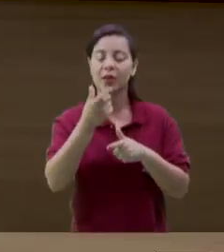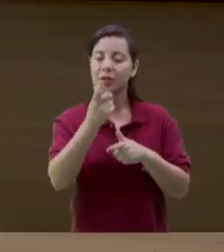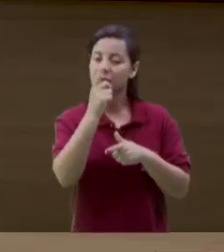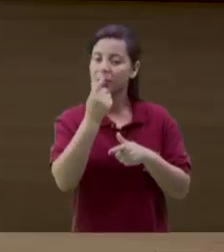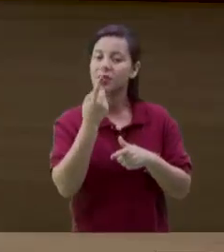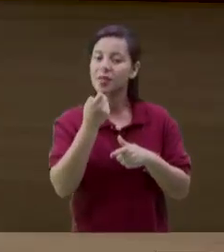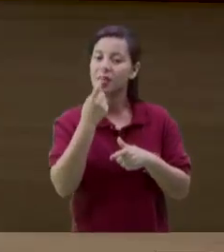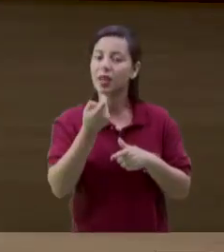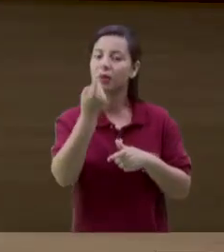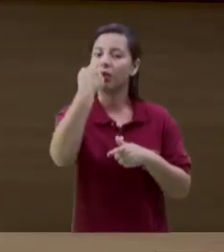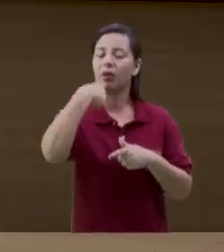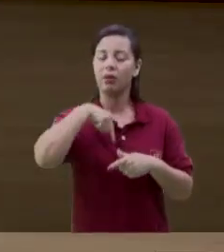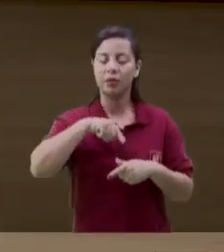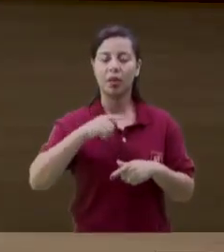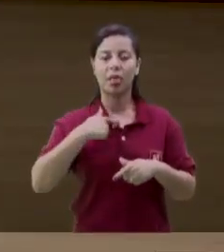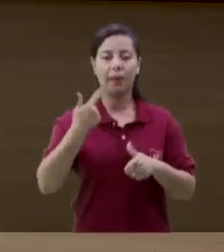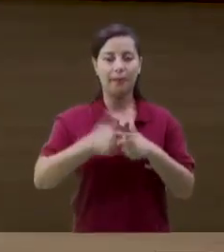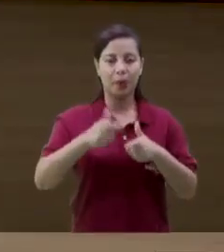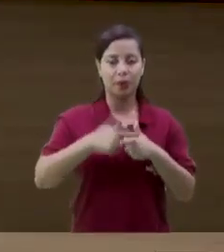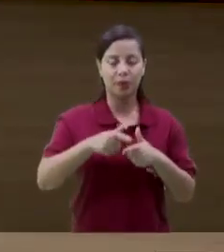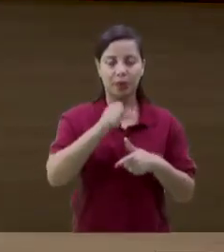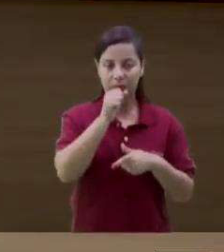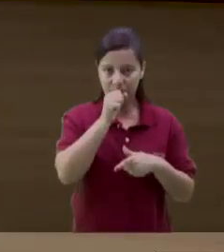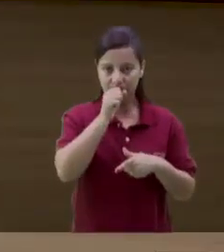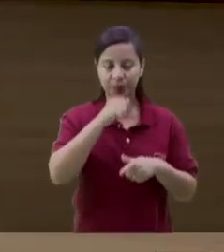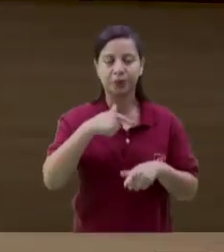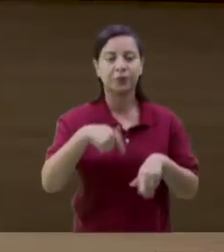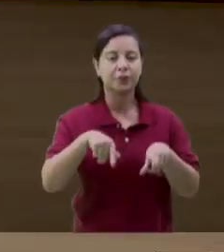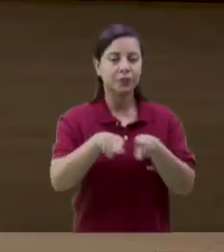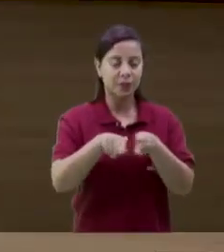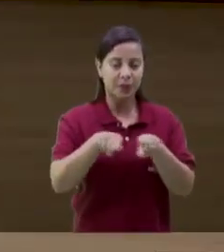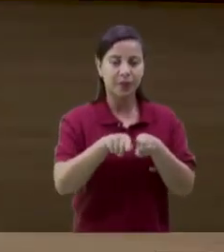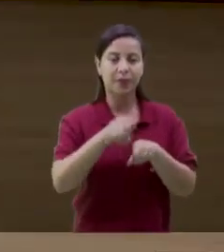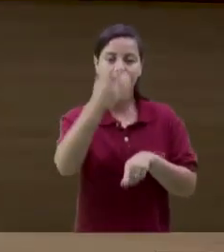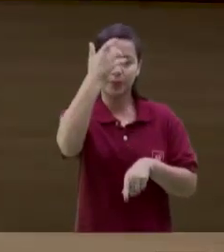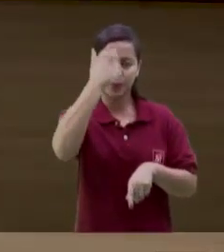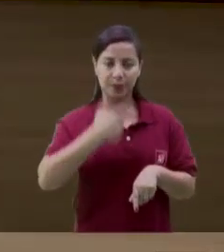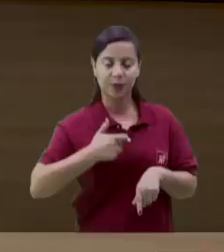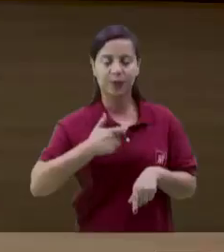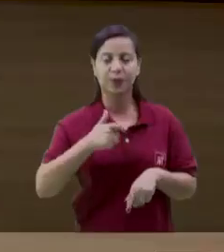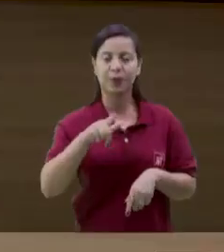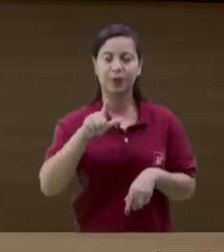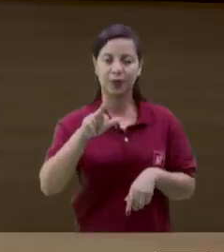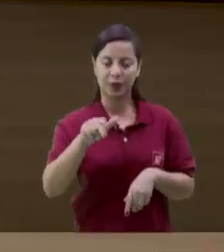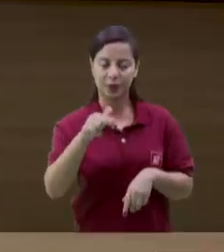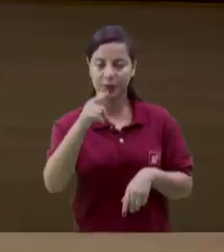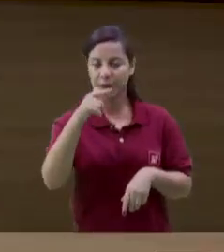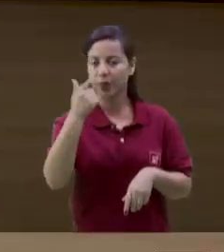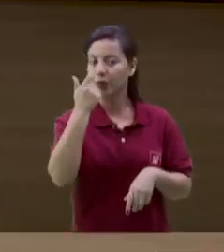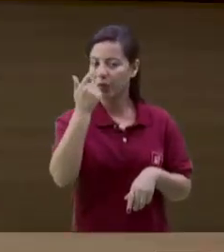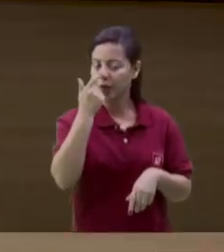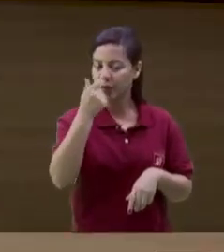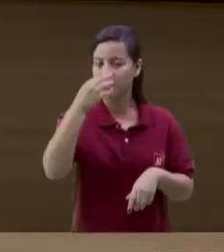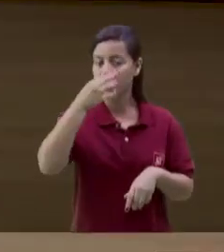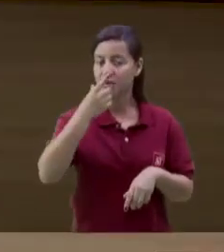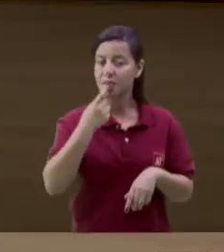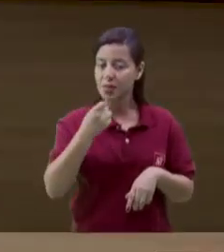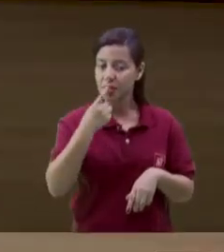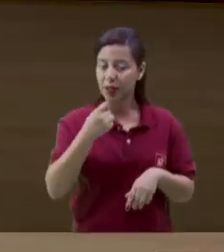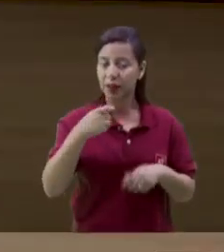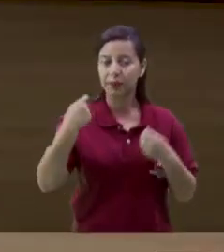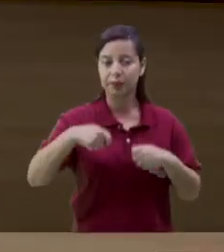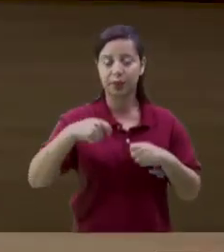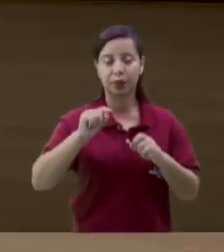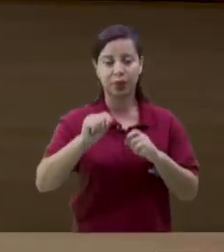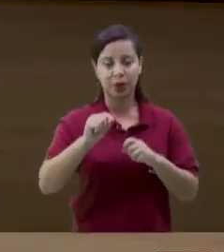o correto a fazer então? Então, a gente vai pedir para que a pessoa com sangramento nasal, com a própria mão, segure